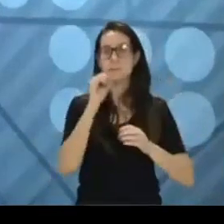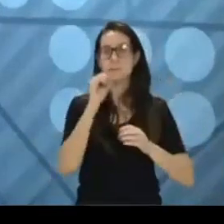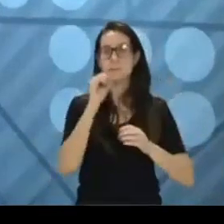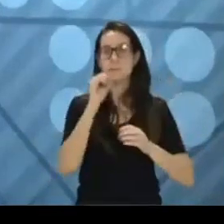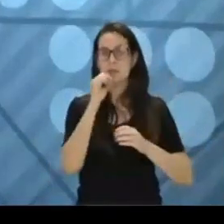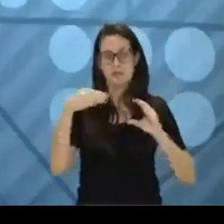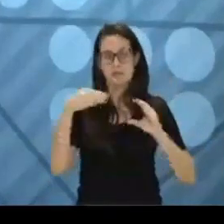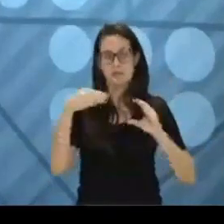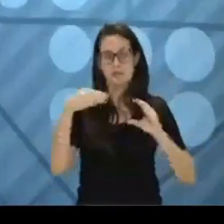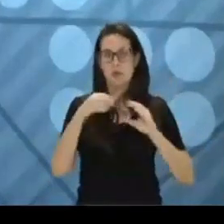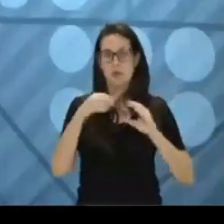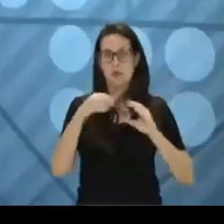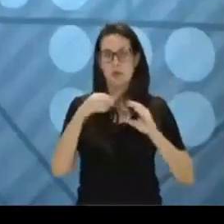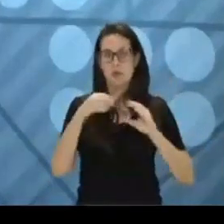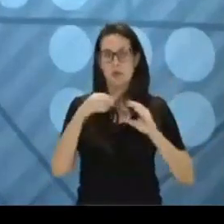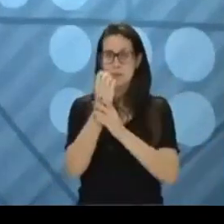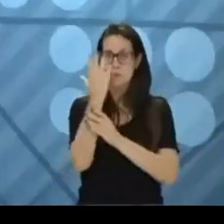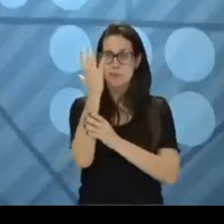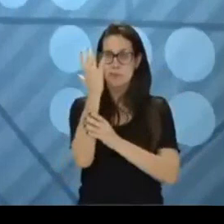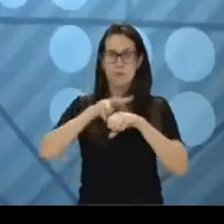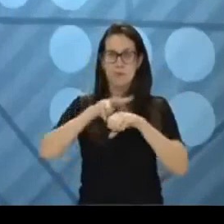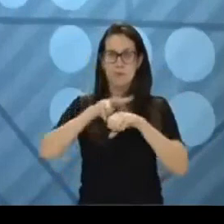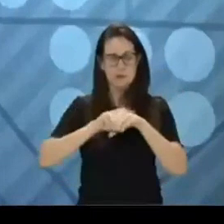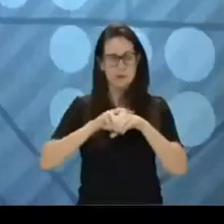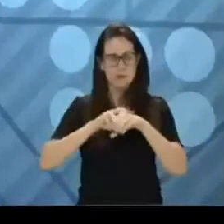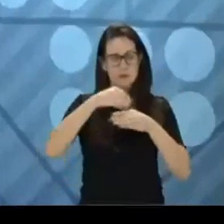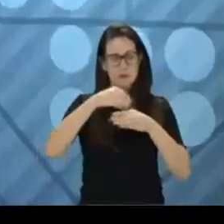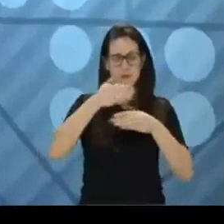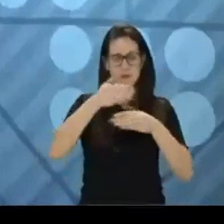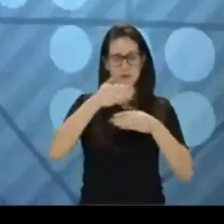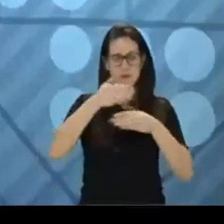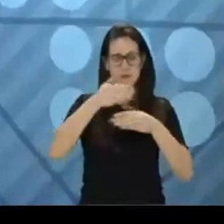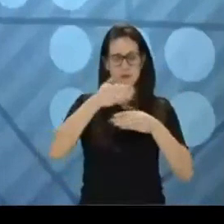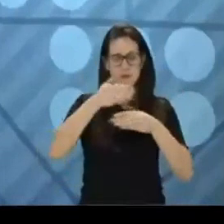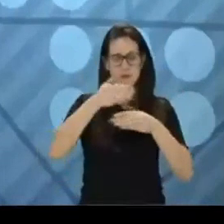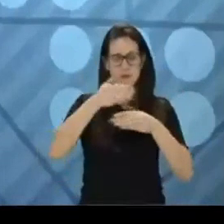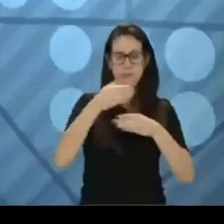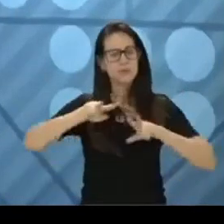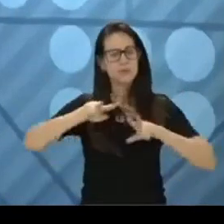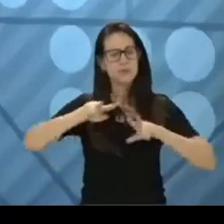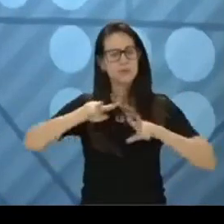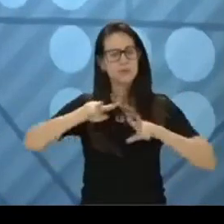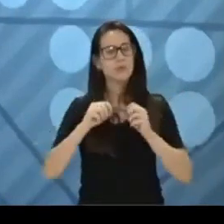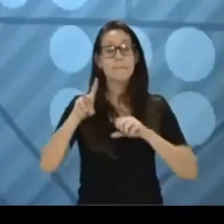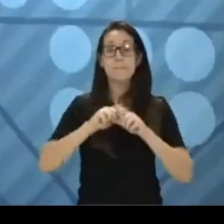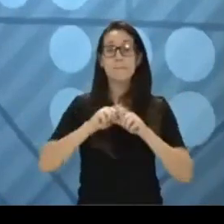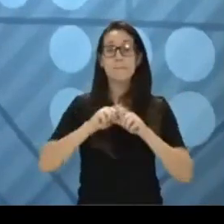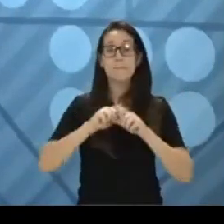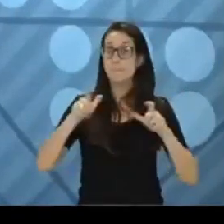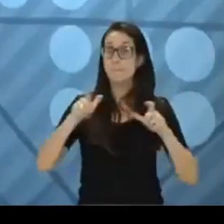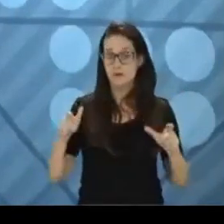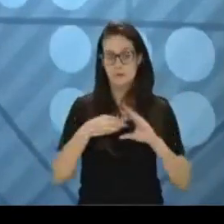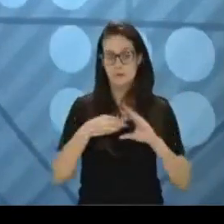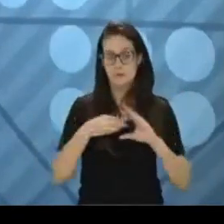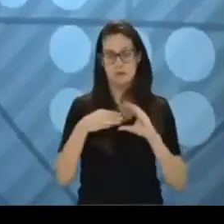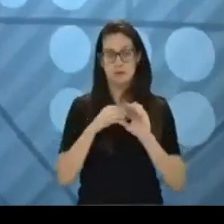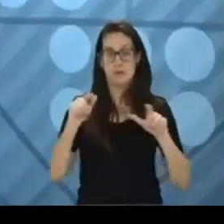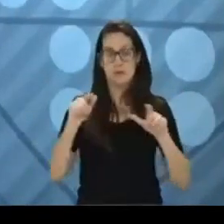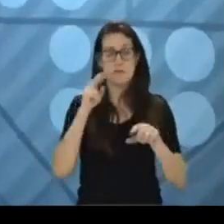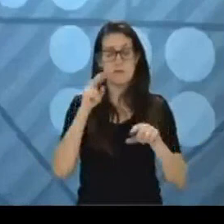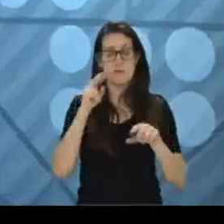por exemplo, da célula vegetal, ela permite, como a célula vegetal é uma célula muito maior, ela nos permite,